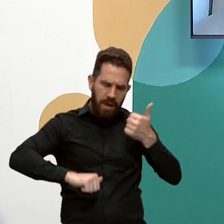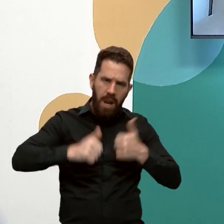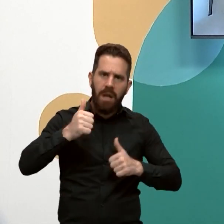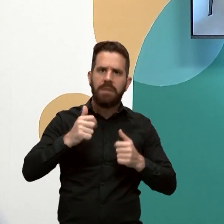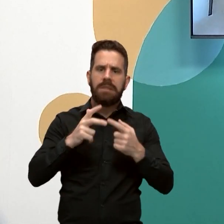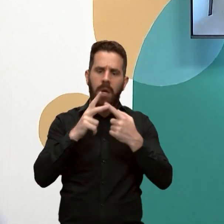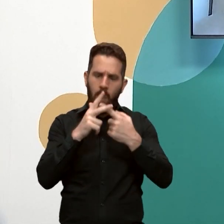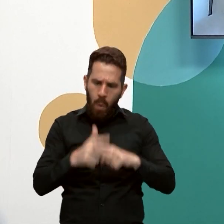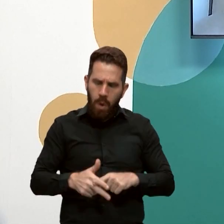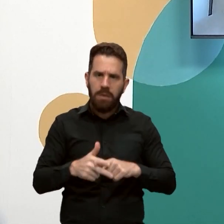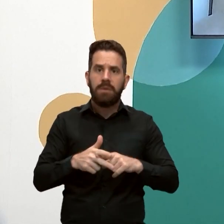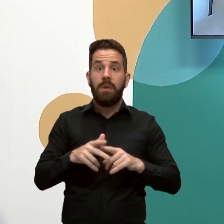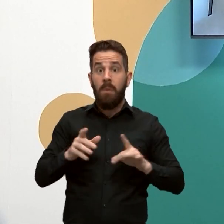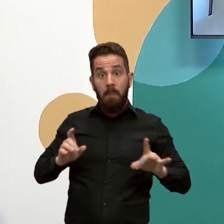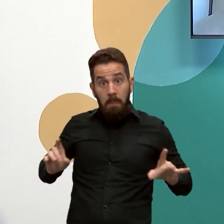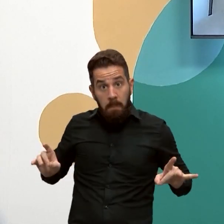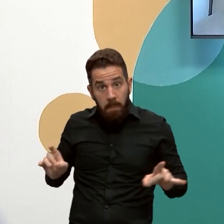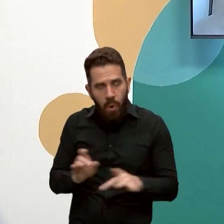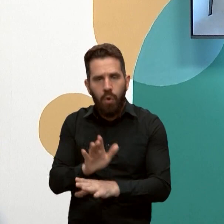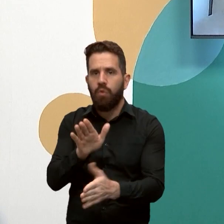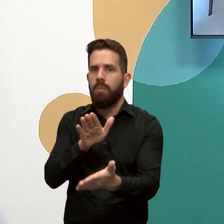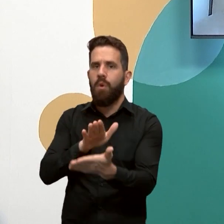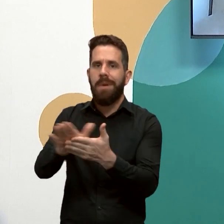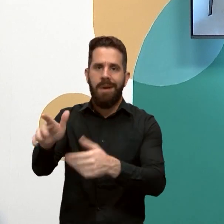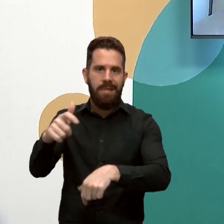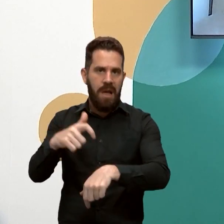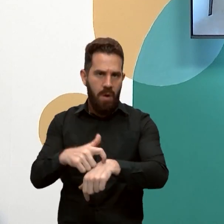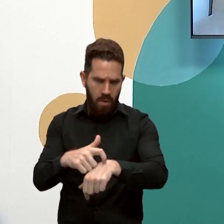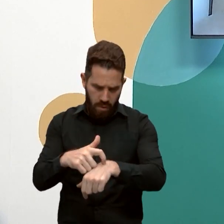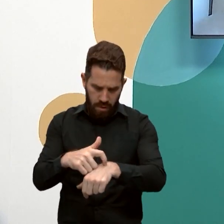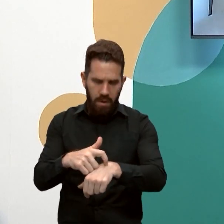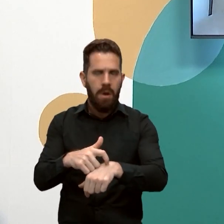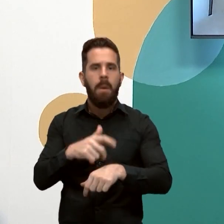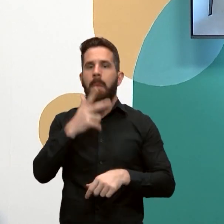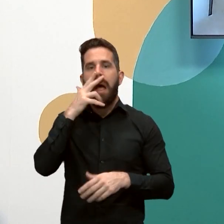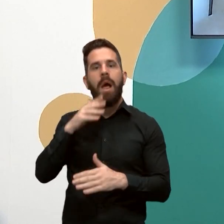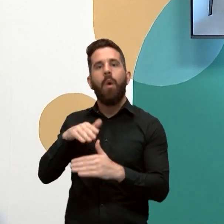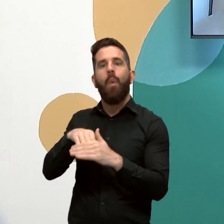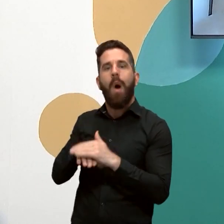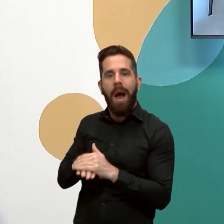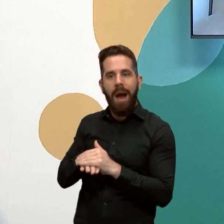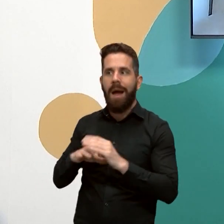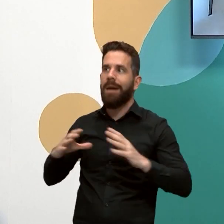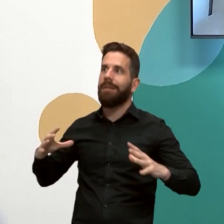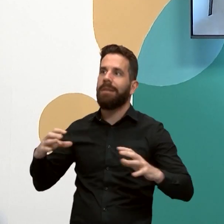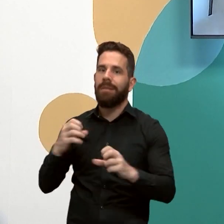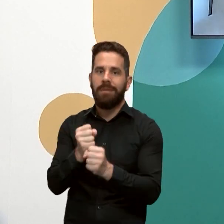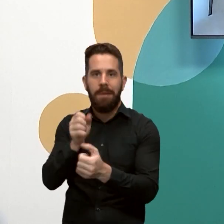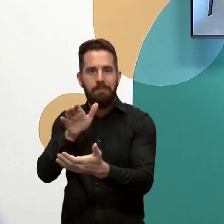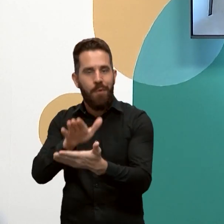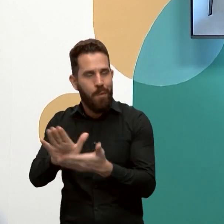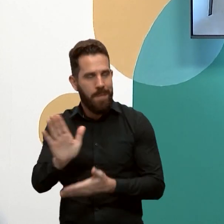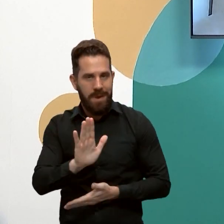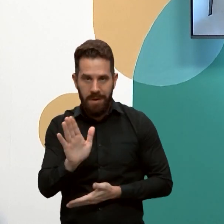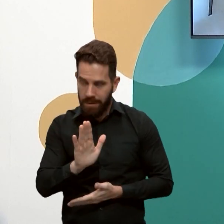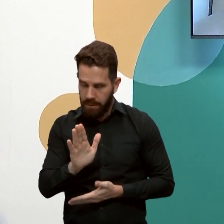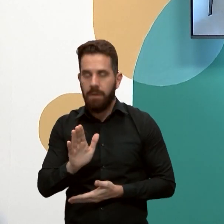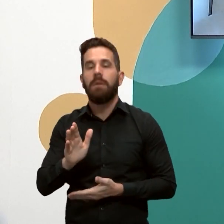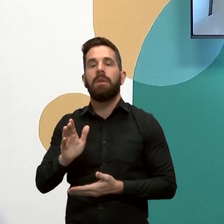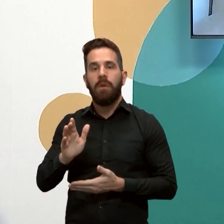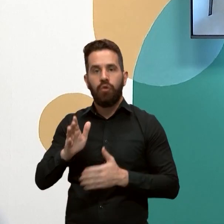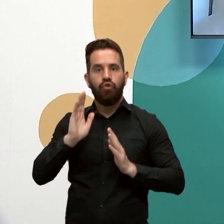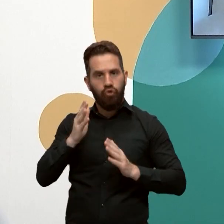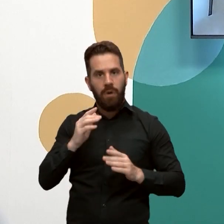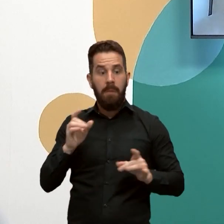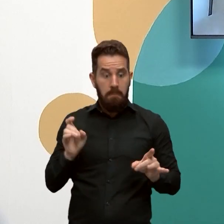de correções, e assim que ele fica pronto, ele já é publicado. Então, a gente não guarda tudo para publicar de uma vez, a gente vai publicando assim que fica pronto. A